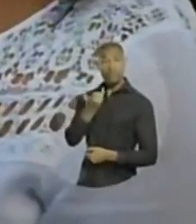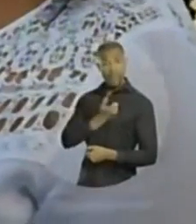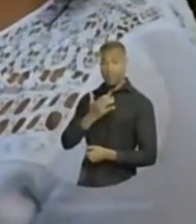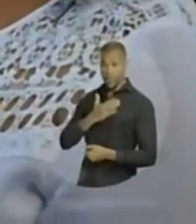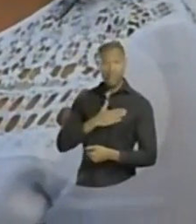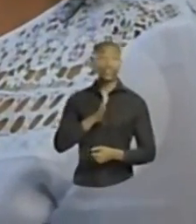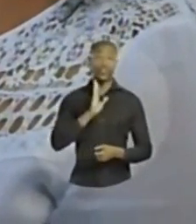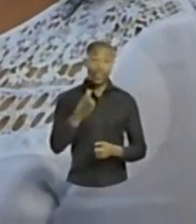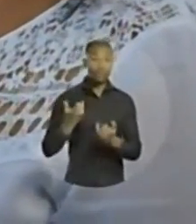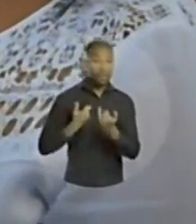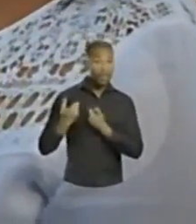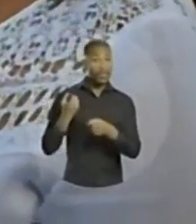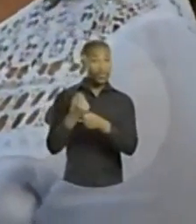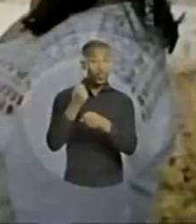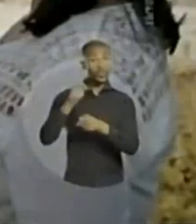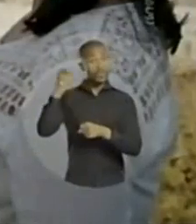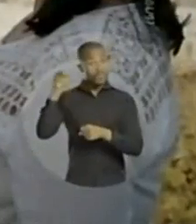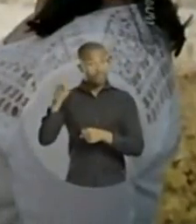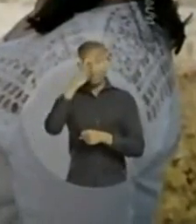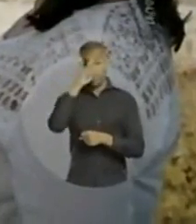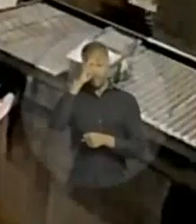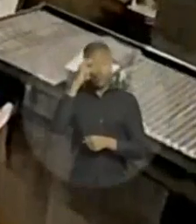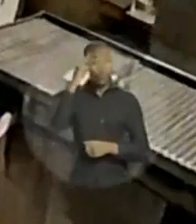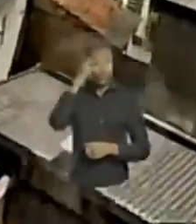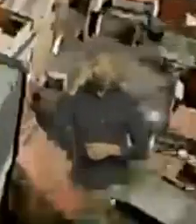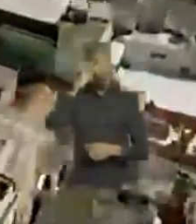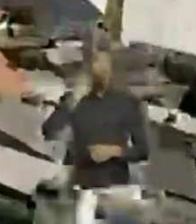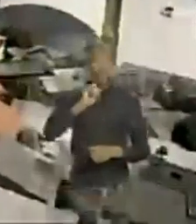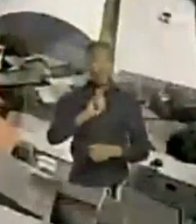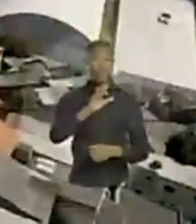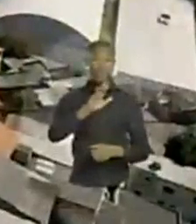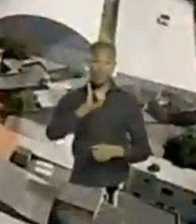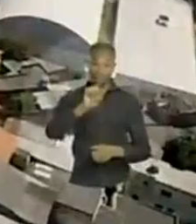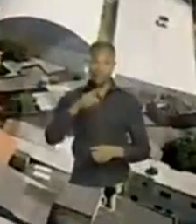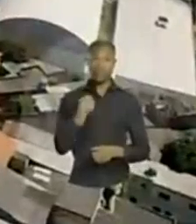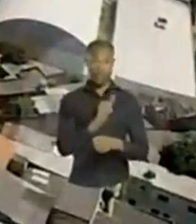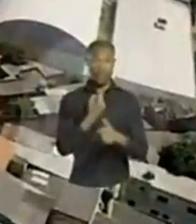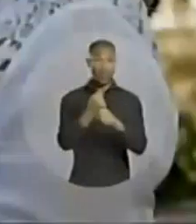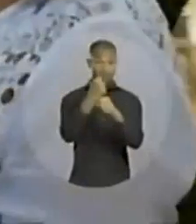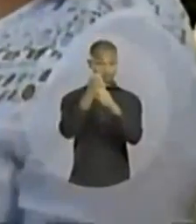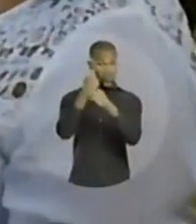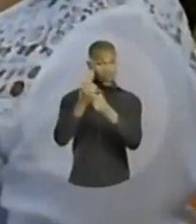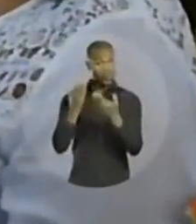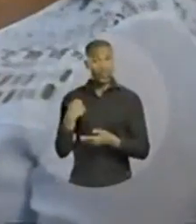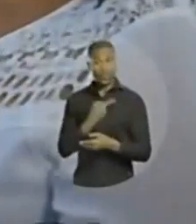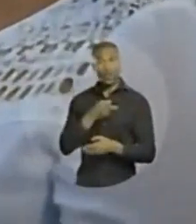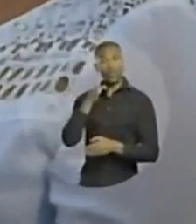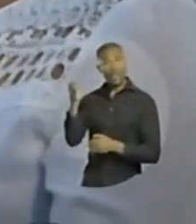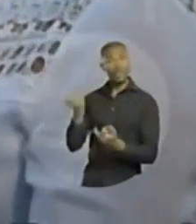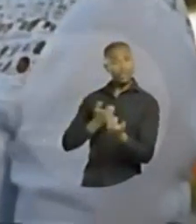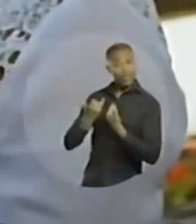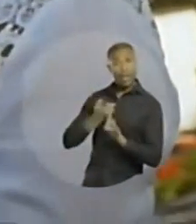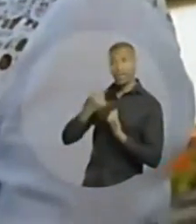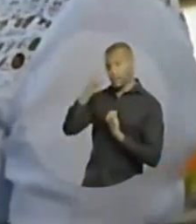mãe já falava. Já se falava de um hospital? Já. Agora é um sonho que, mesmo com a crise, está se concretizando. Onde que a gente vai, todo mundo está